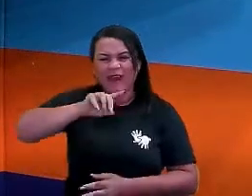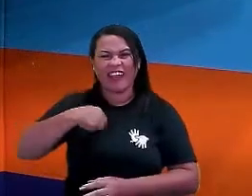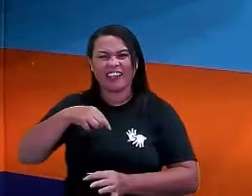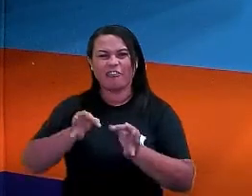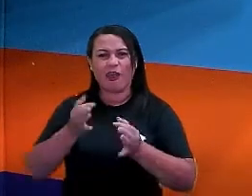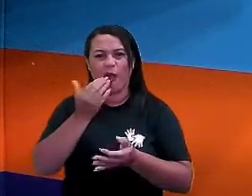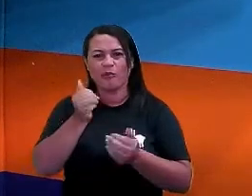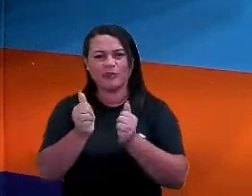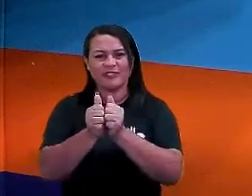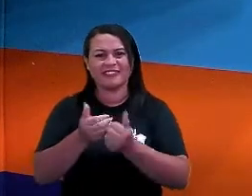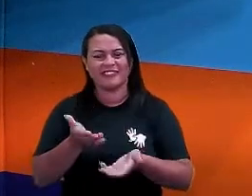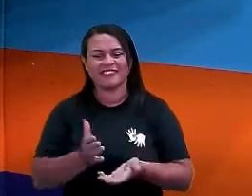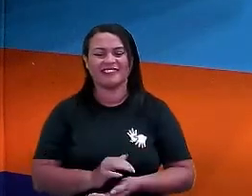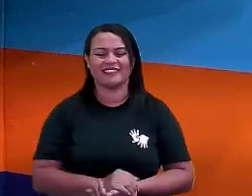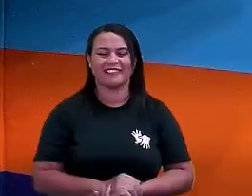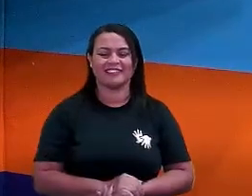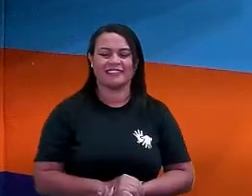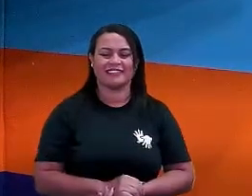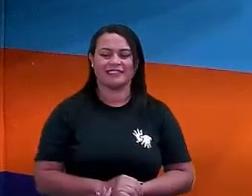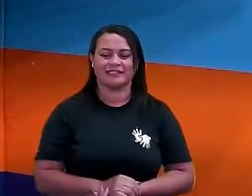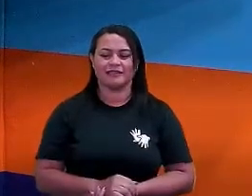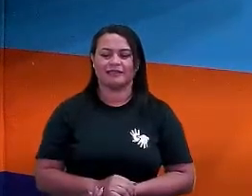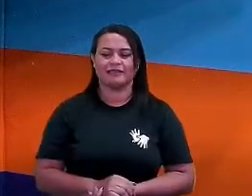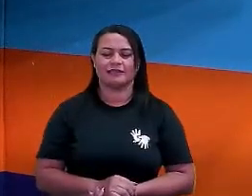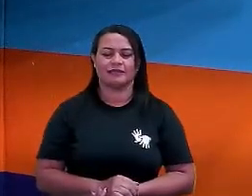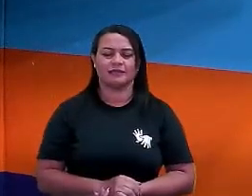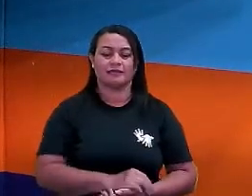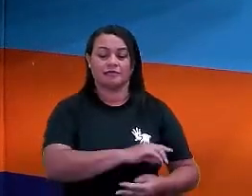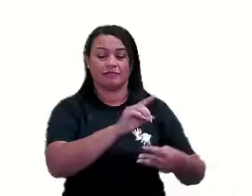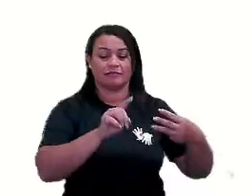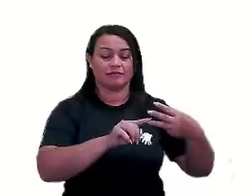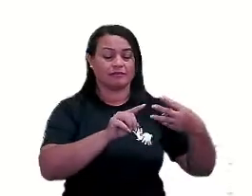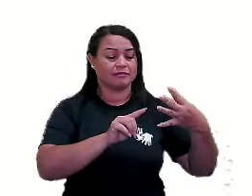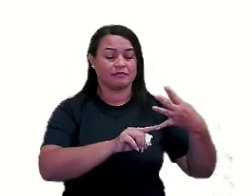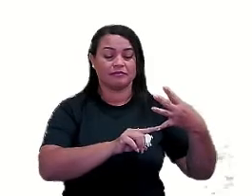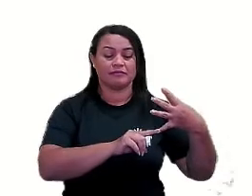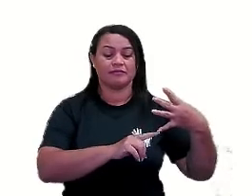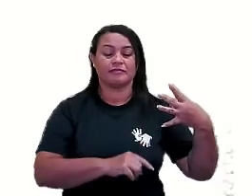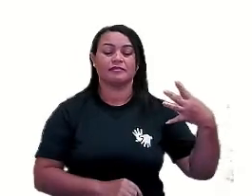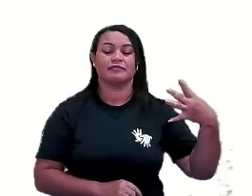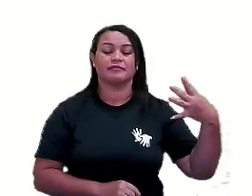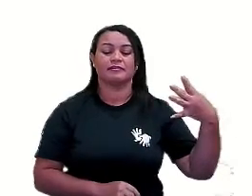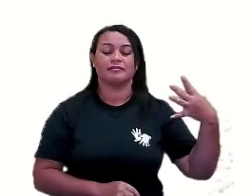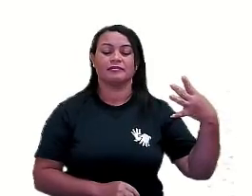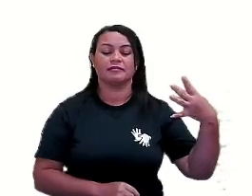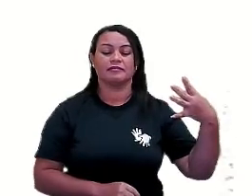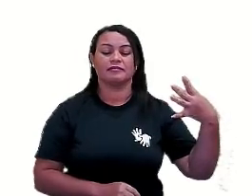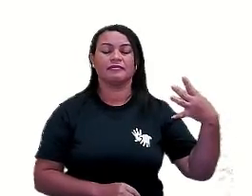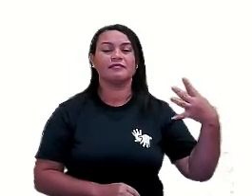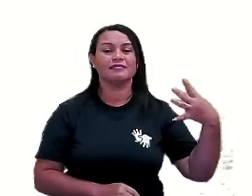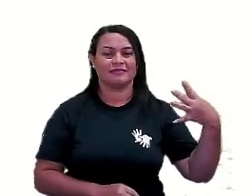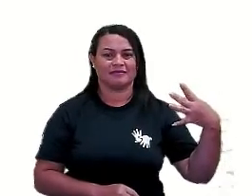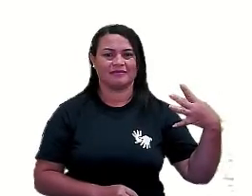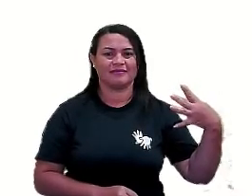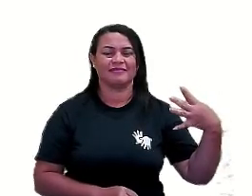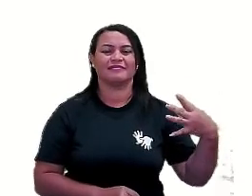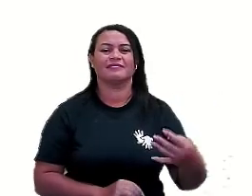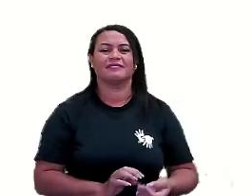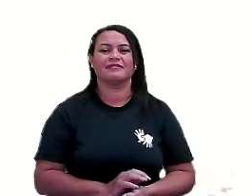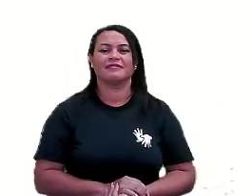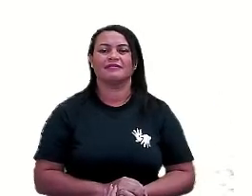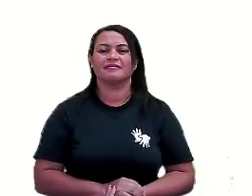comer contigo, tá? E the next one. Will you make the exercise tonight? Will you make the exercise